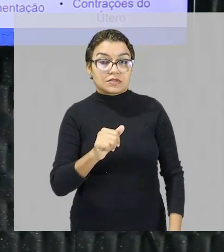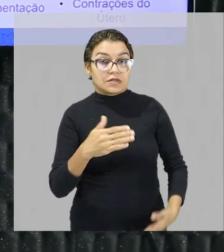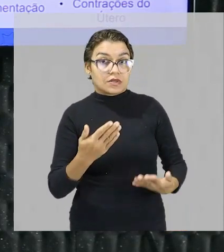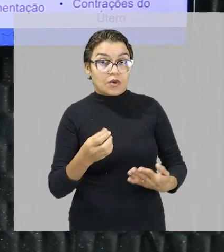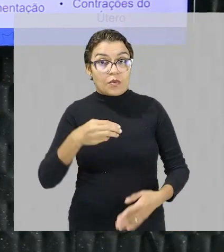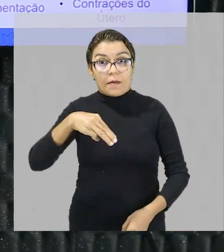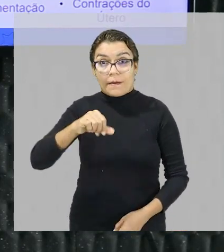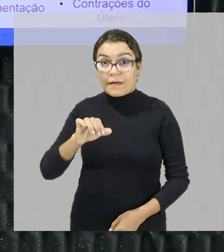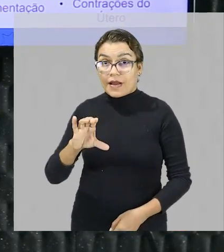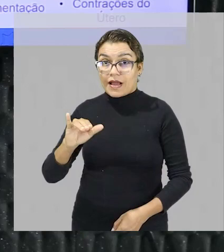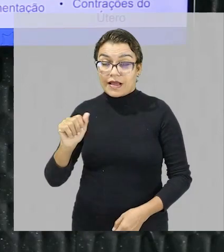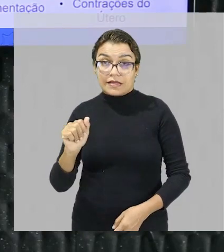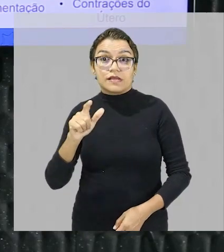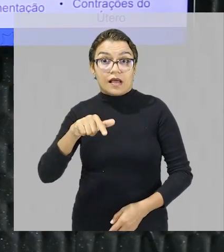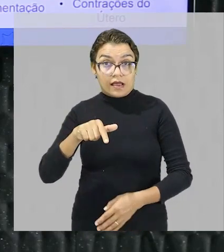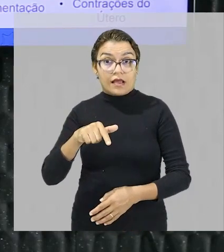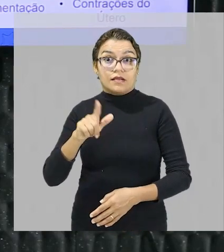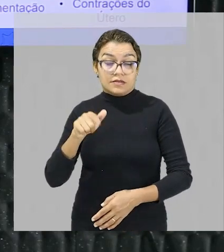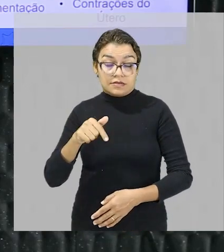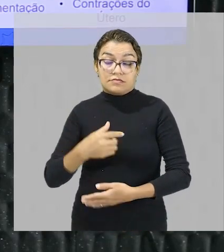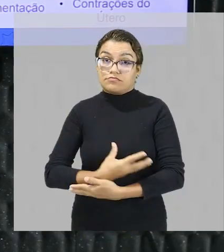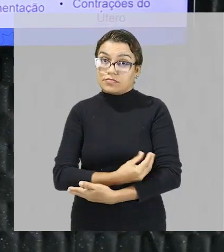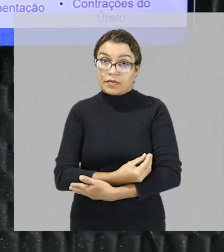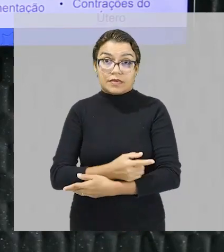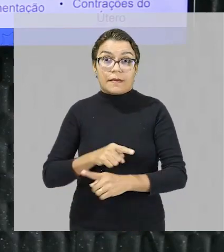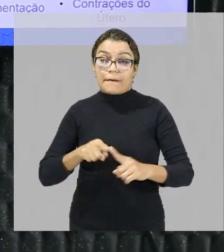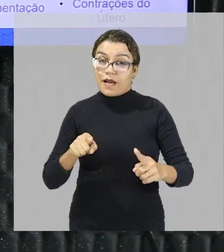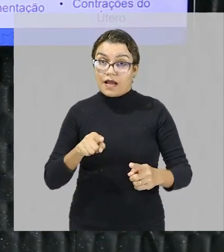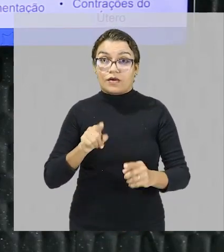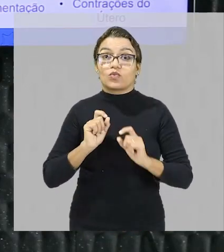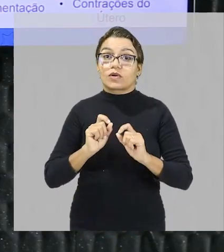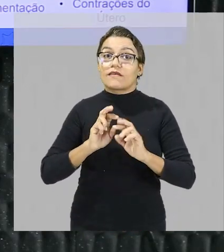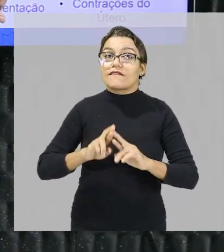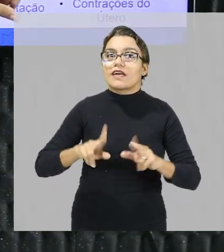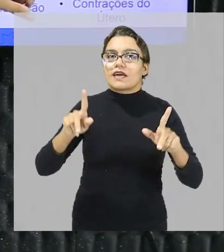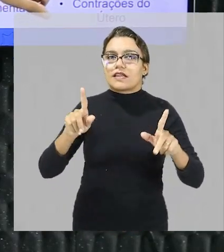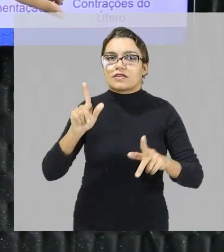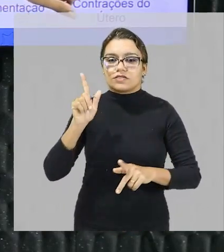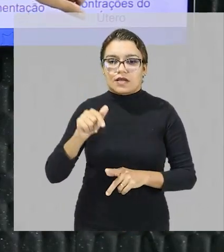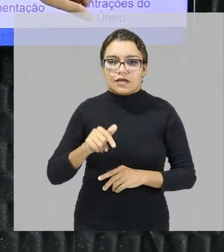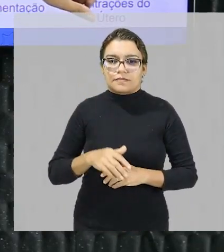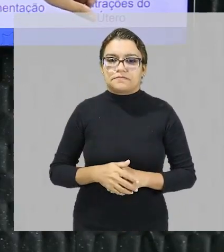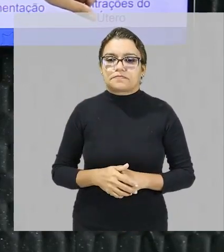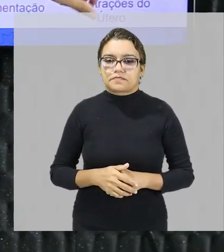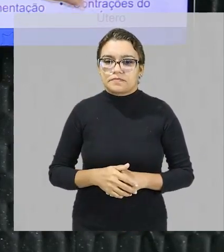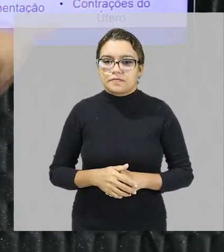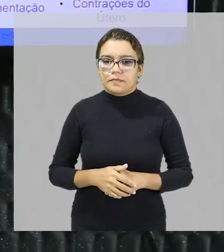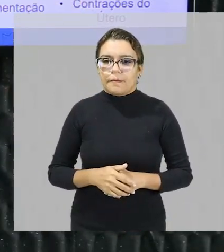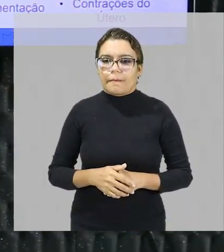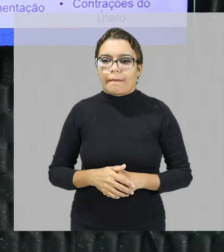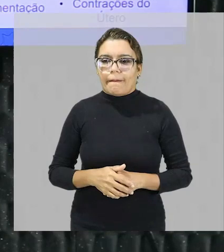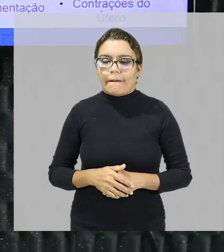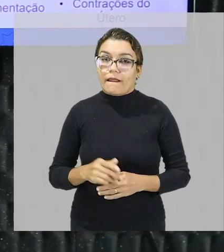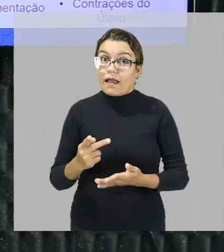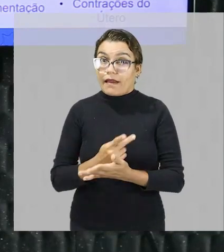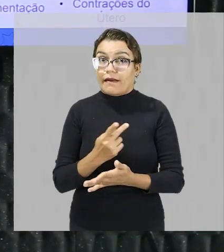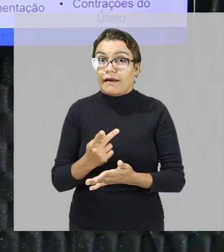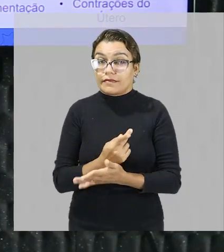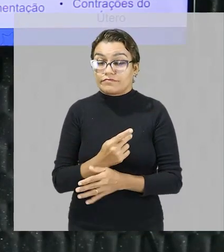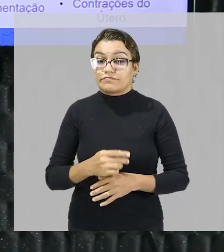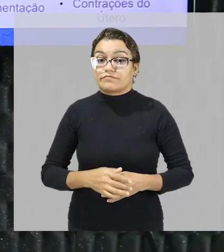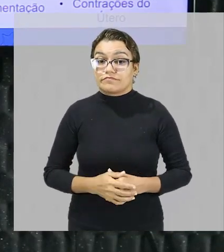Márcia deveria estar amamentando, tá? E, na verdade, ele está falando aqui que está entrando no final do seu ciclo menstrual. Isso está